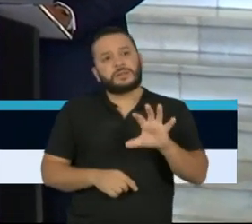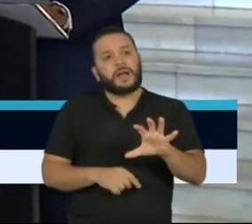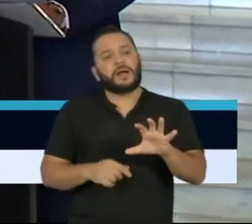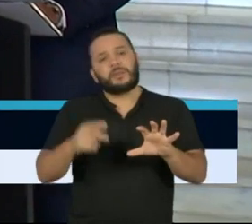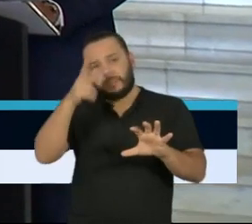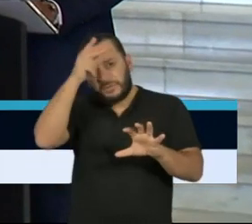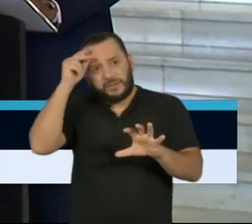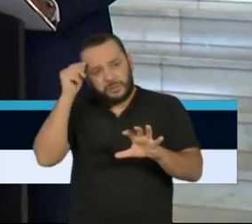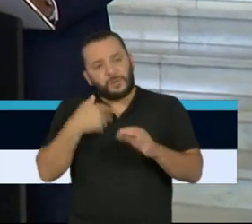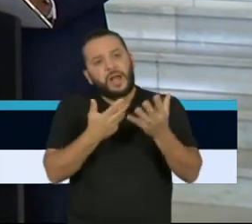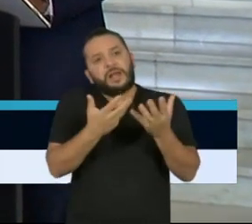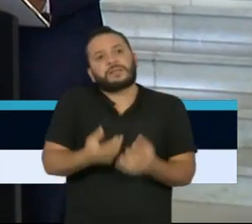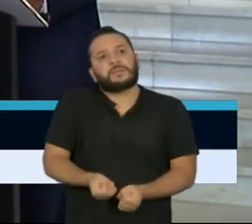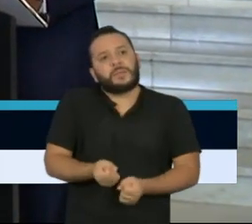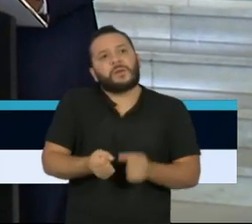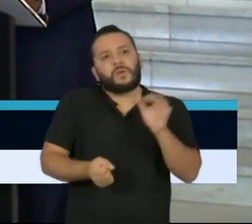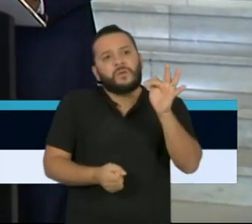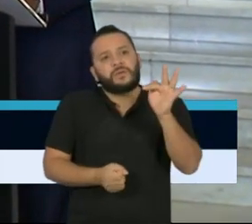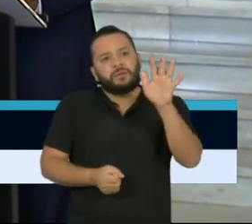até agora, desde o início da pandemia.